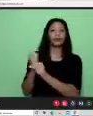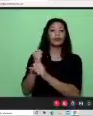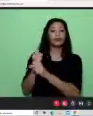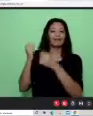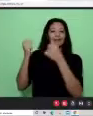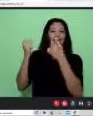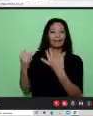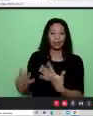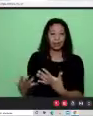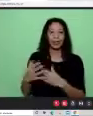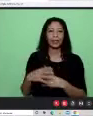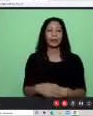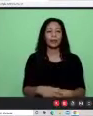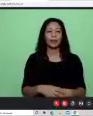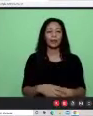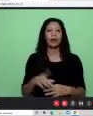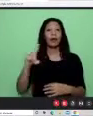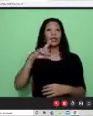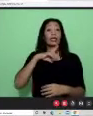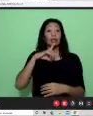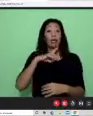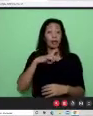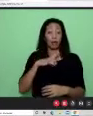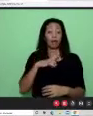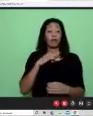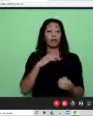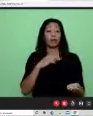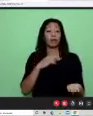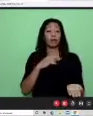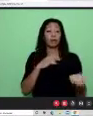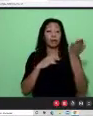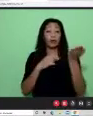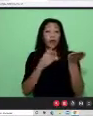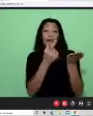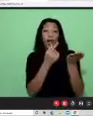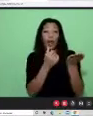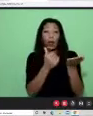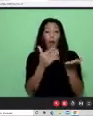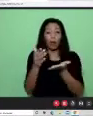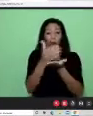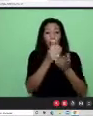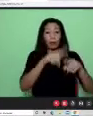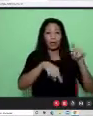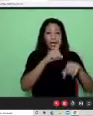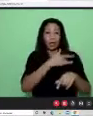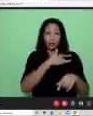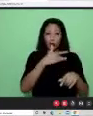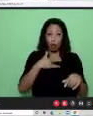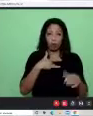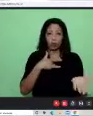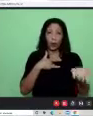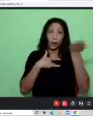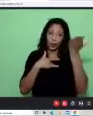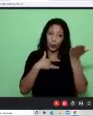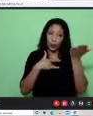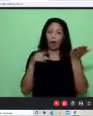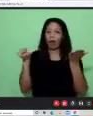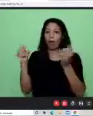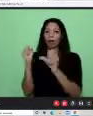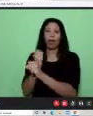da forma como aconteceu com os insumos de saúde, também aconteceu com obras. E segundo o secretário, palavras dele, não são minhas, segundo